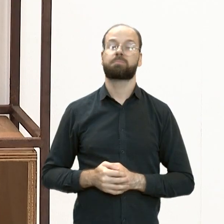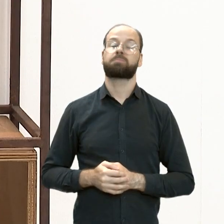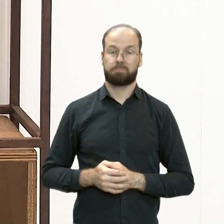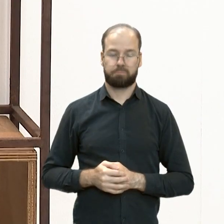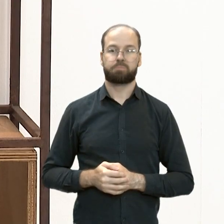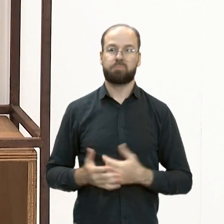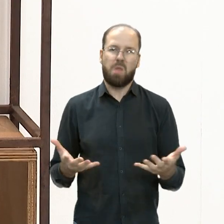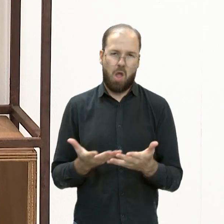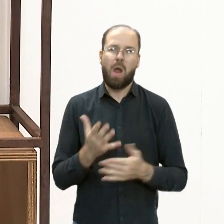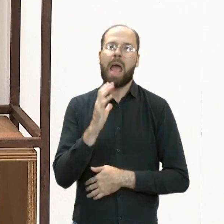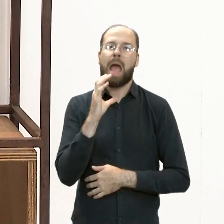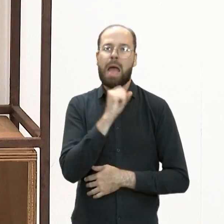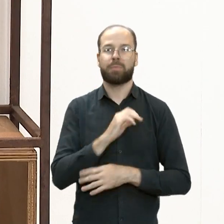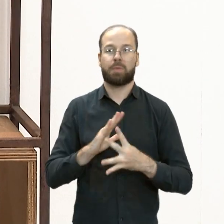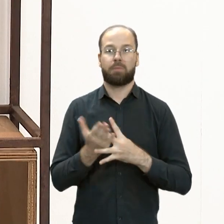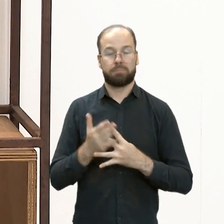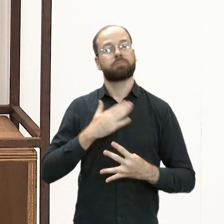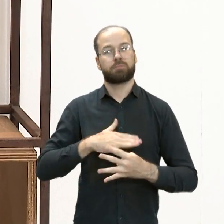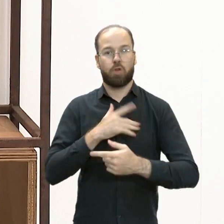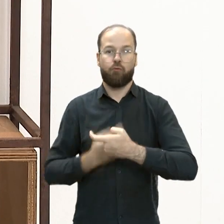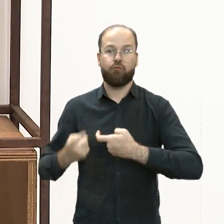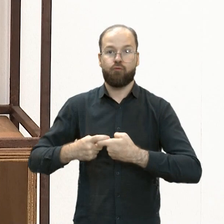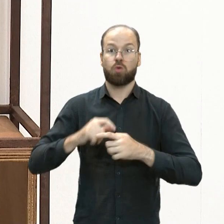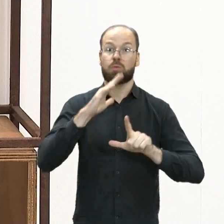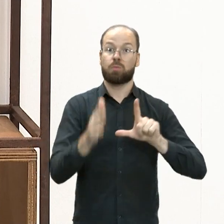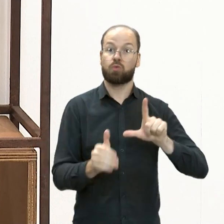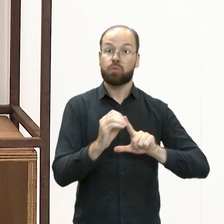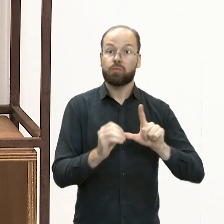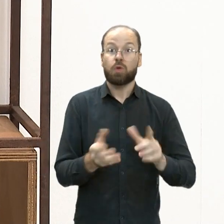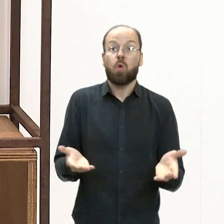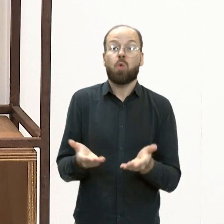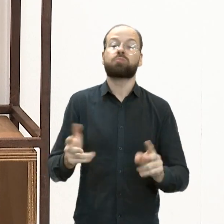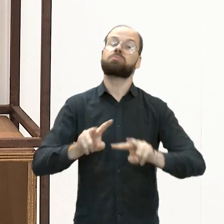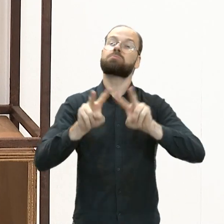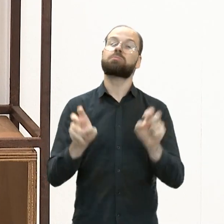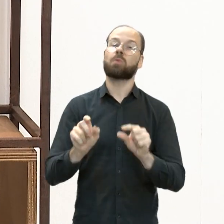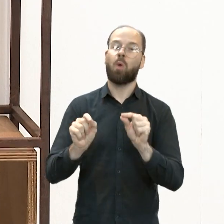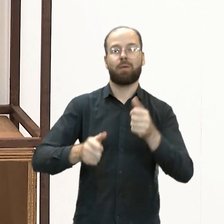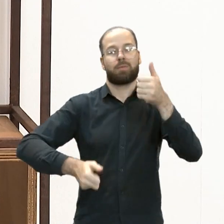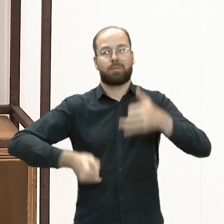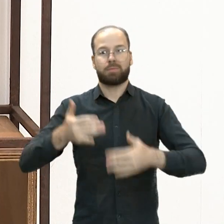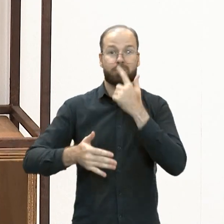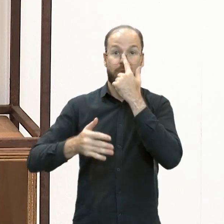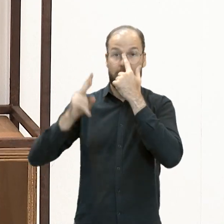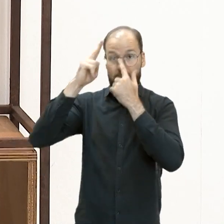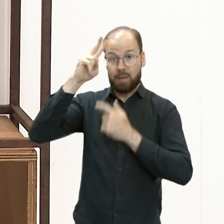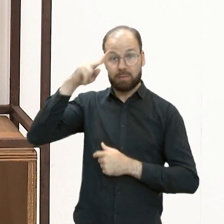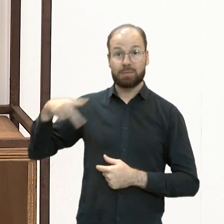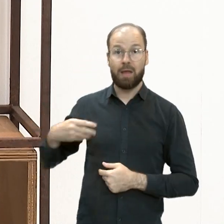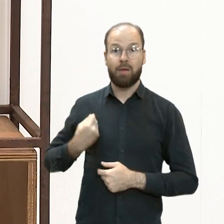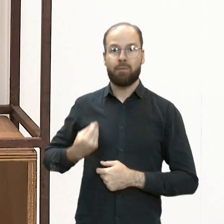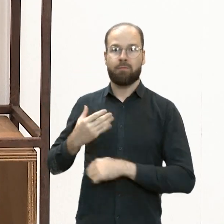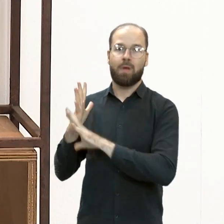Agora sim, nós vamos para um rápido intervalo. Daqui a pouco voltamos com o Mundo UFG de hoje, que te conta um pouco da trajetória de vida e